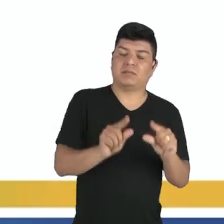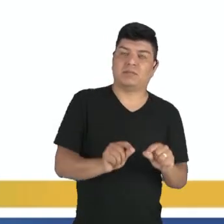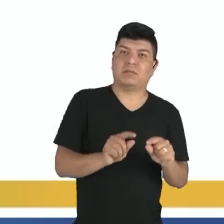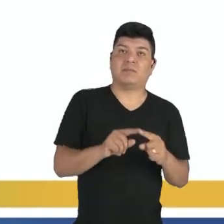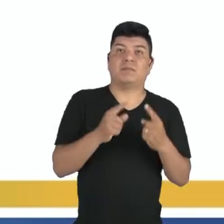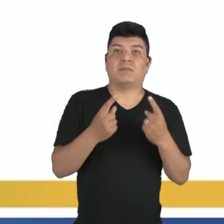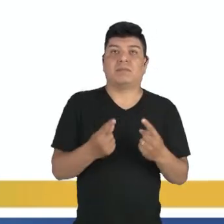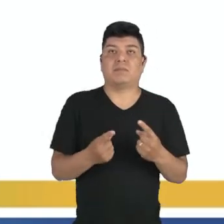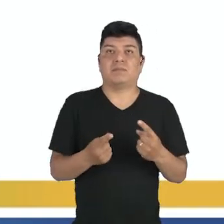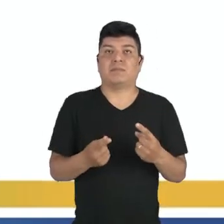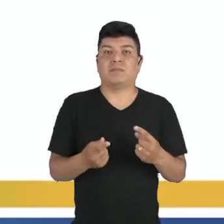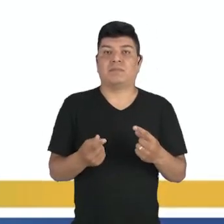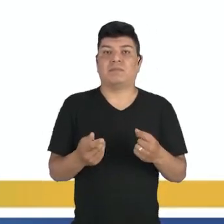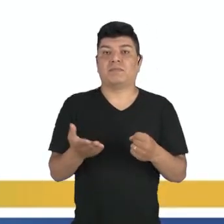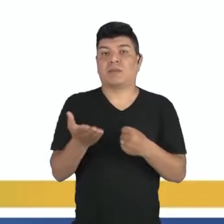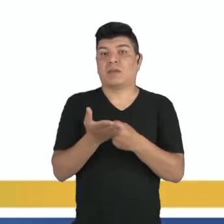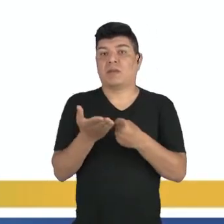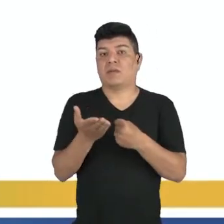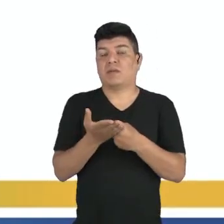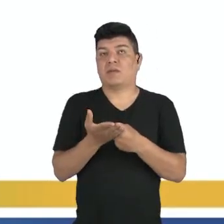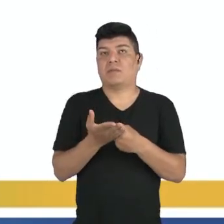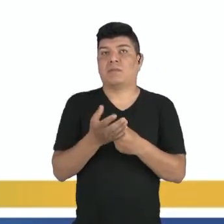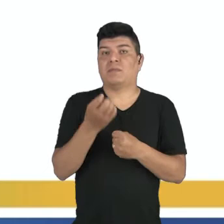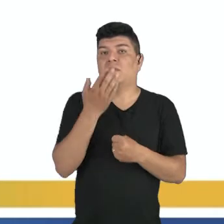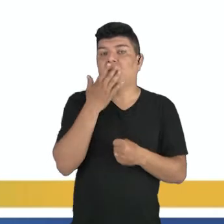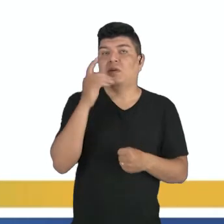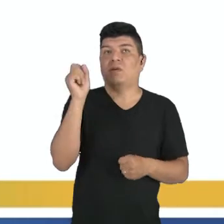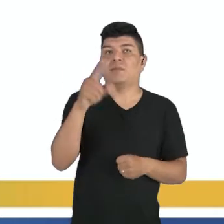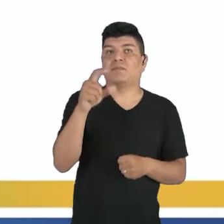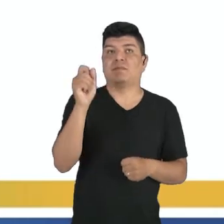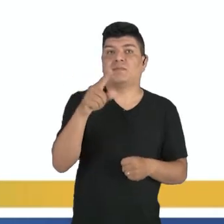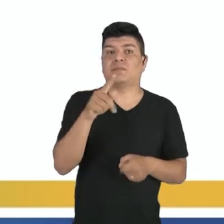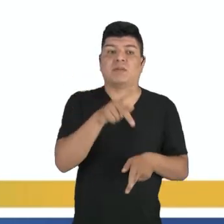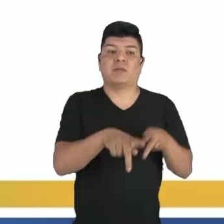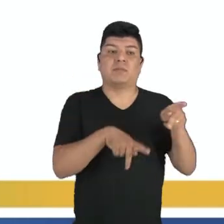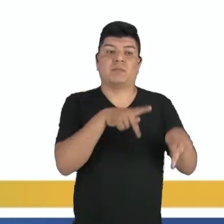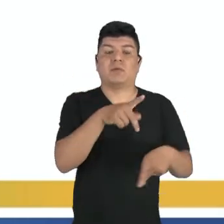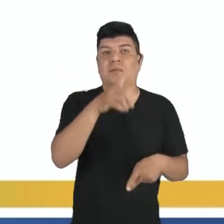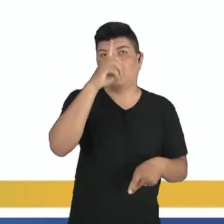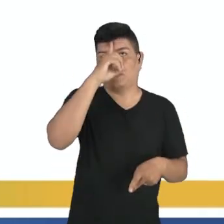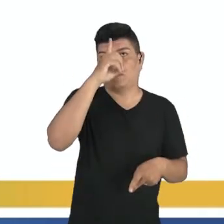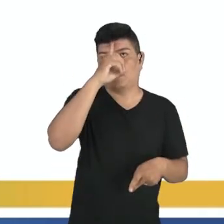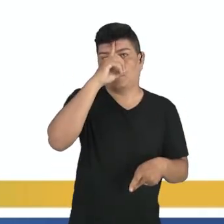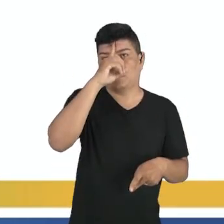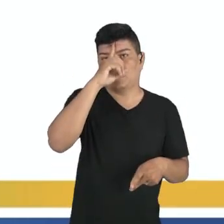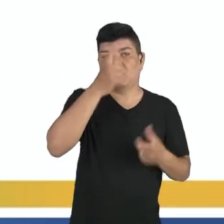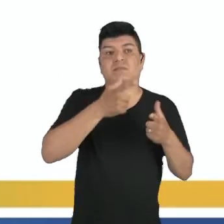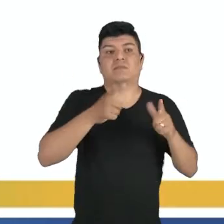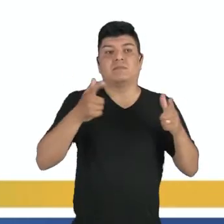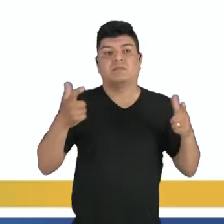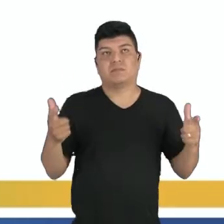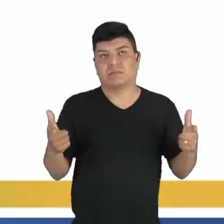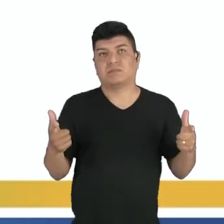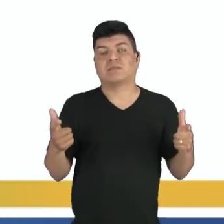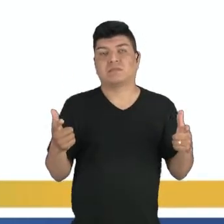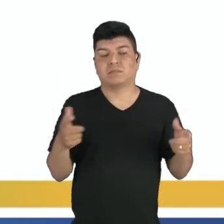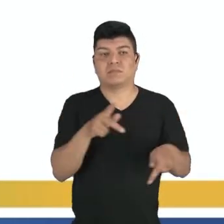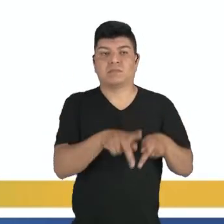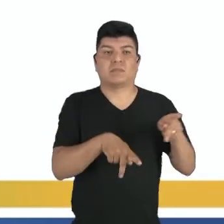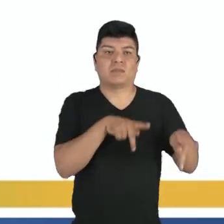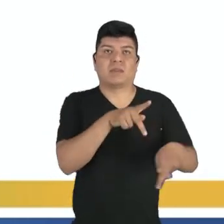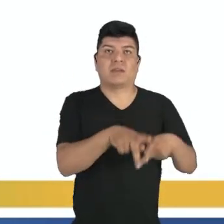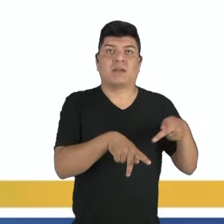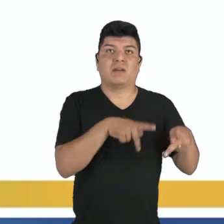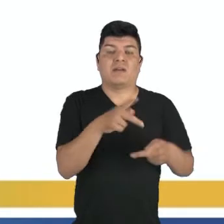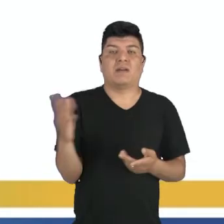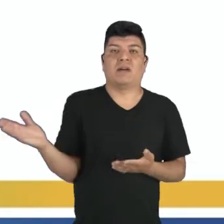já o meio de azul ele é a parte da população adulta tende a crescer em função já que